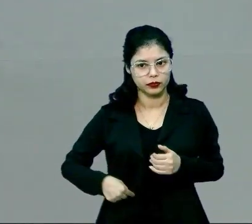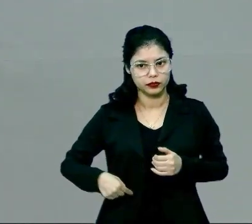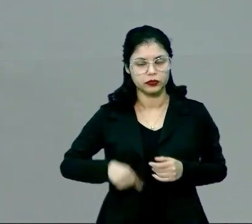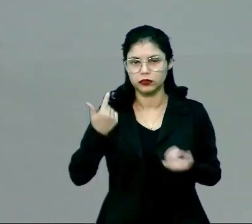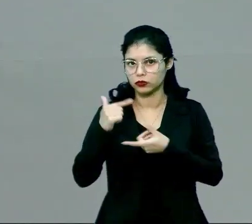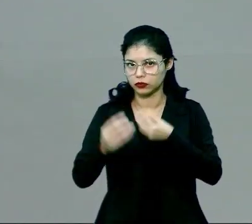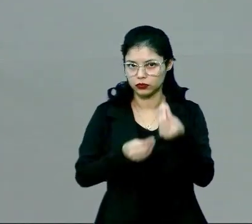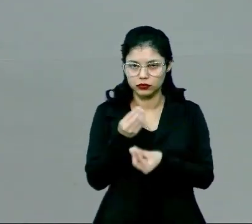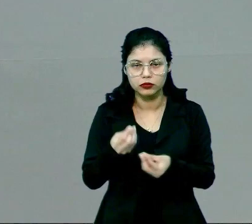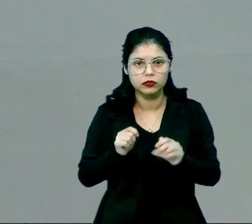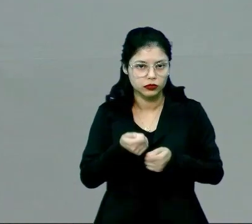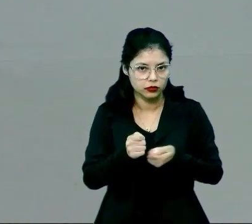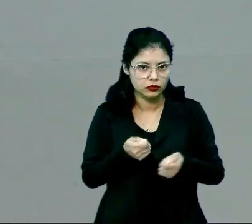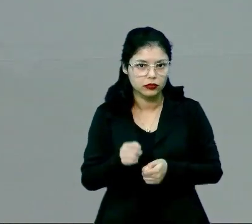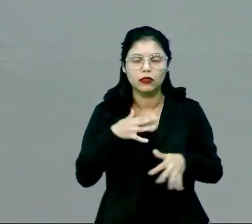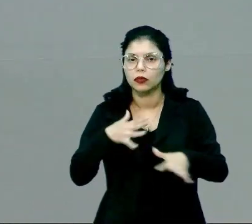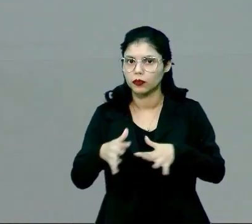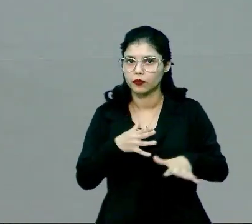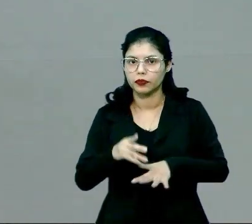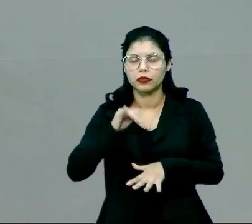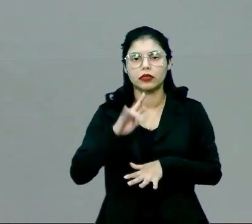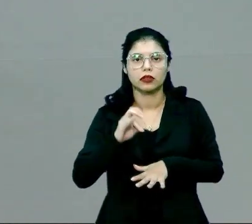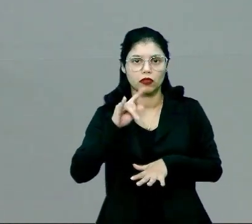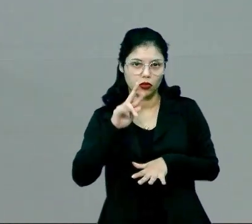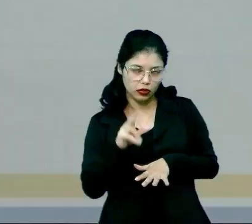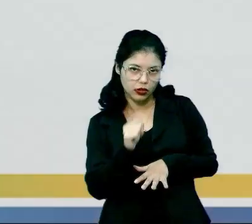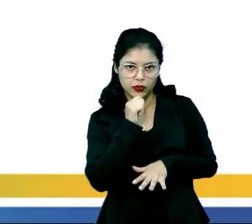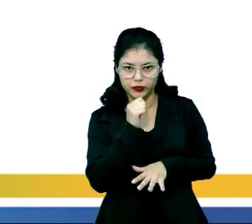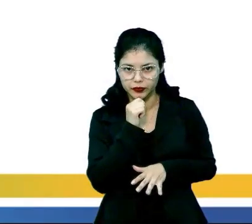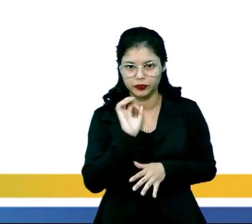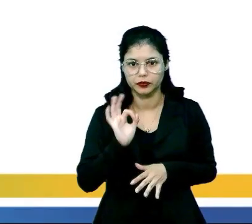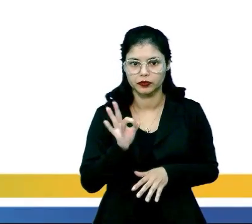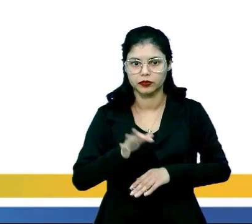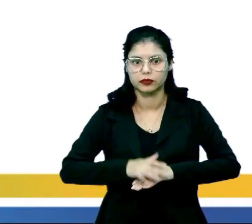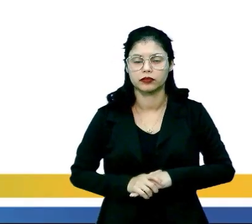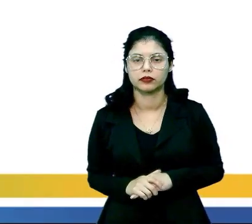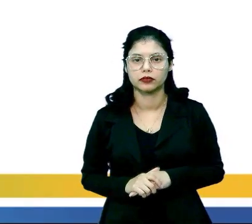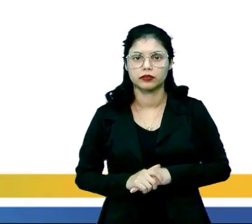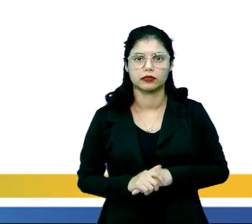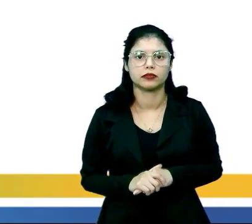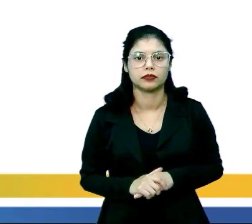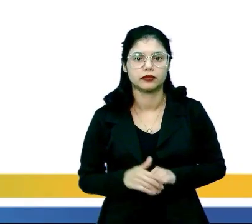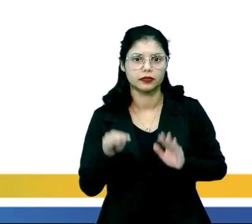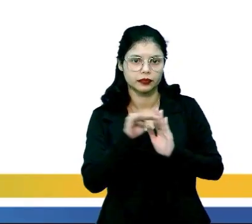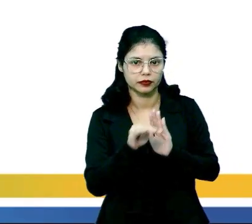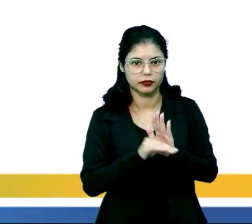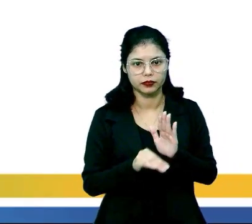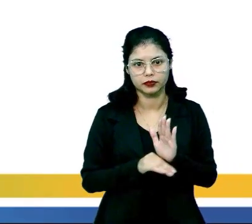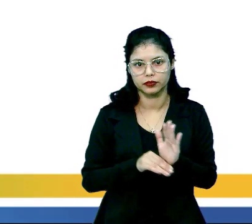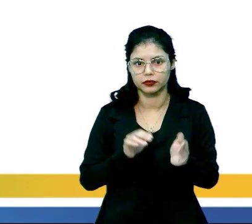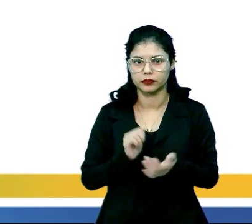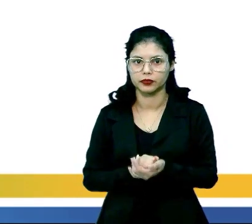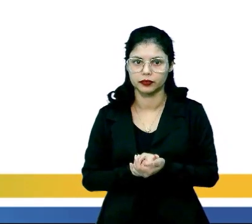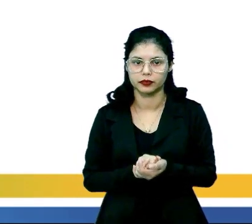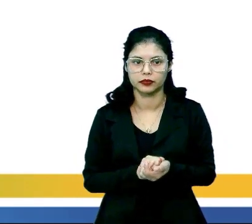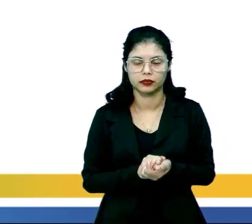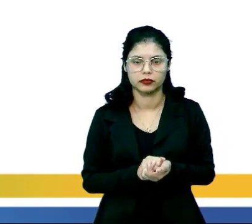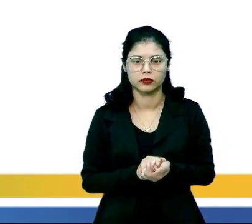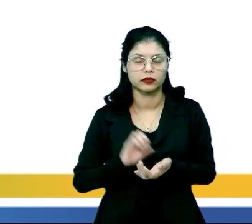gente não tem controle nele, são movimentos involuntários, tá? Então, são classificados aí como visceral